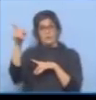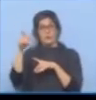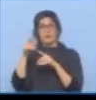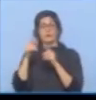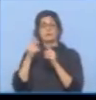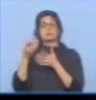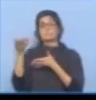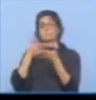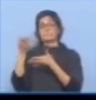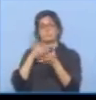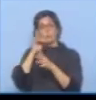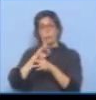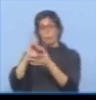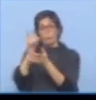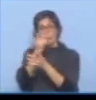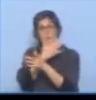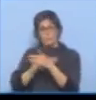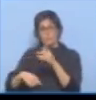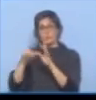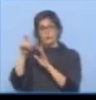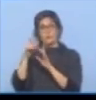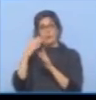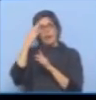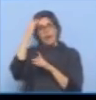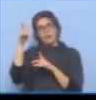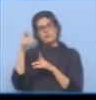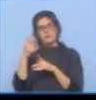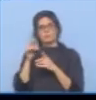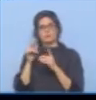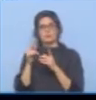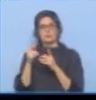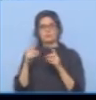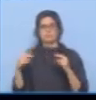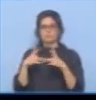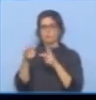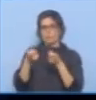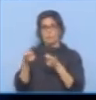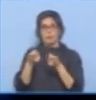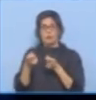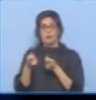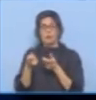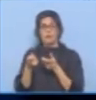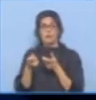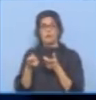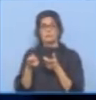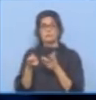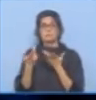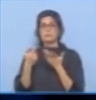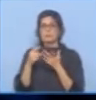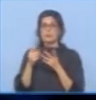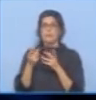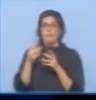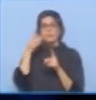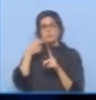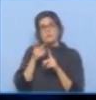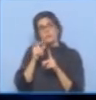logo disponível para depois estar connosco. E nós achámos que num dos encontros de preparação, que era um encontro com caráter até mais de oração